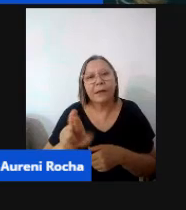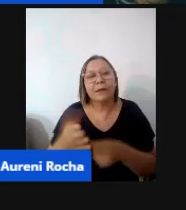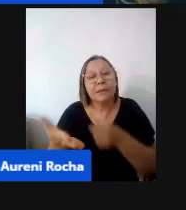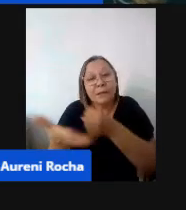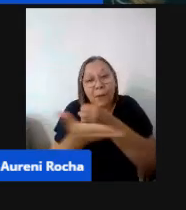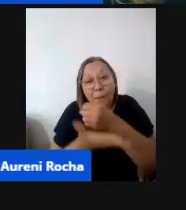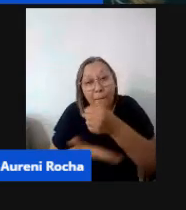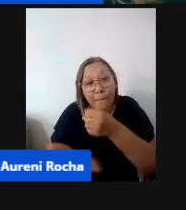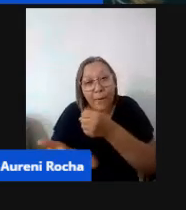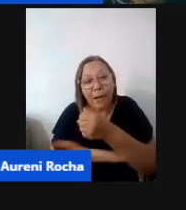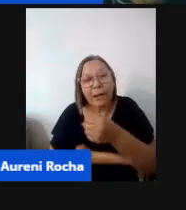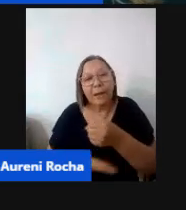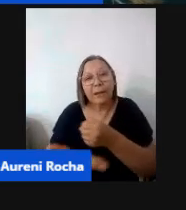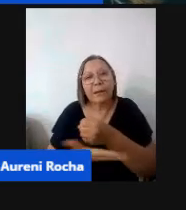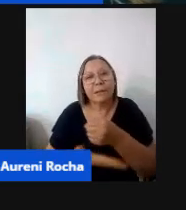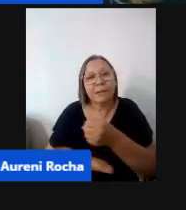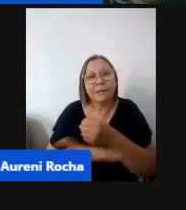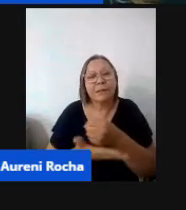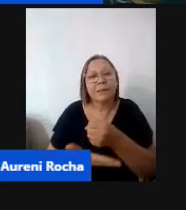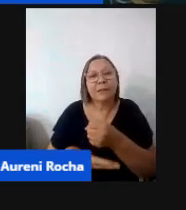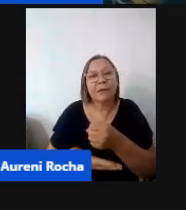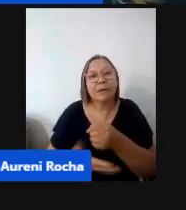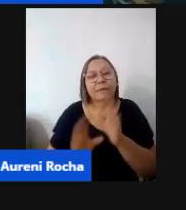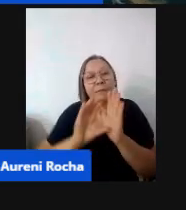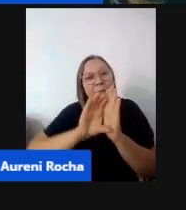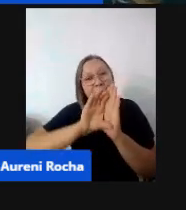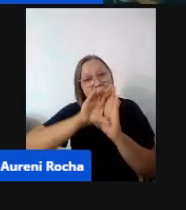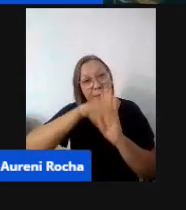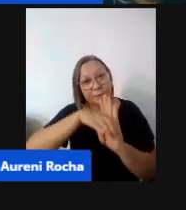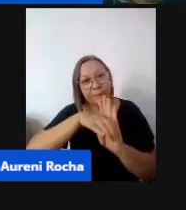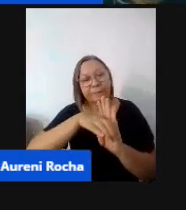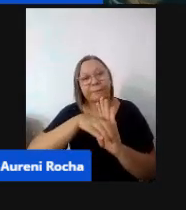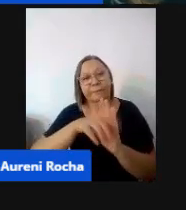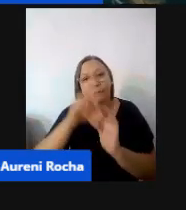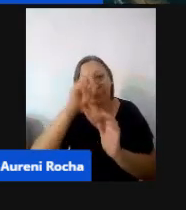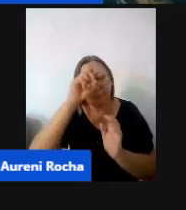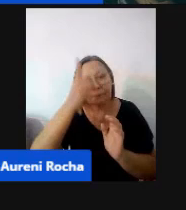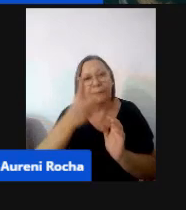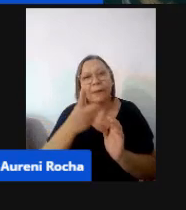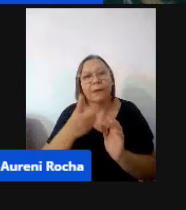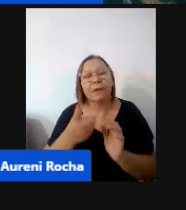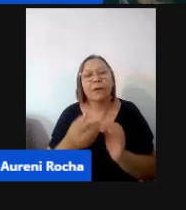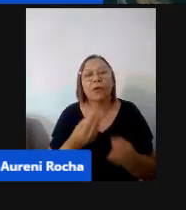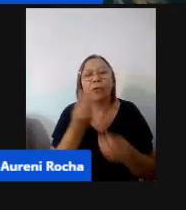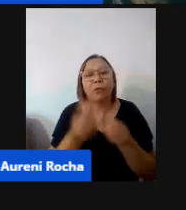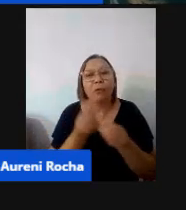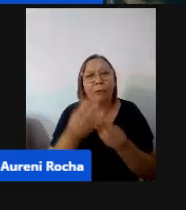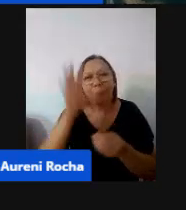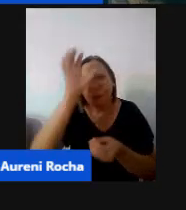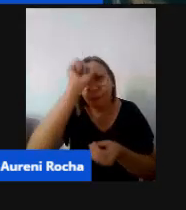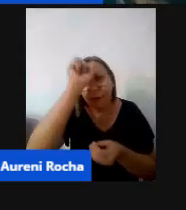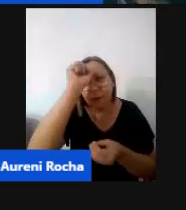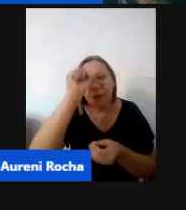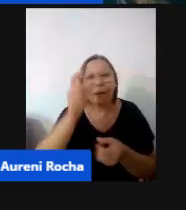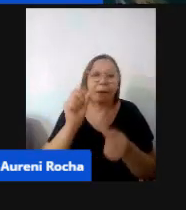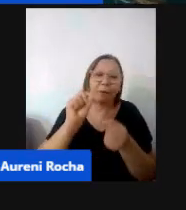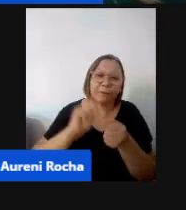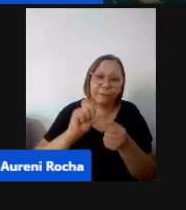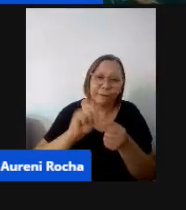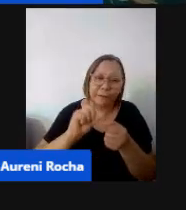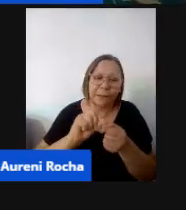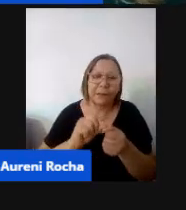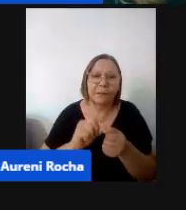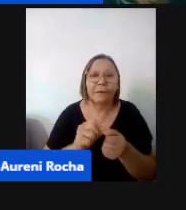em mente para começar a criar conteúdo. E como a gente vai aprender isso? Fazendo, né? Acertando,